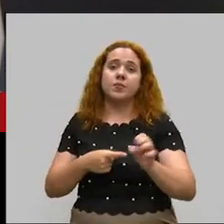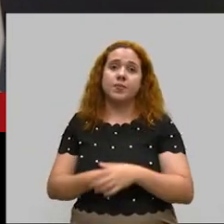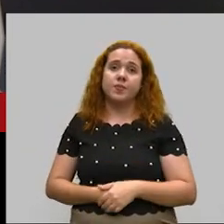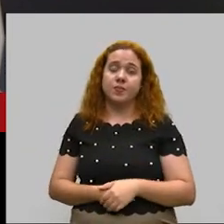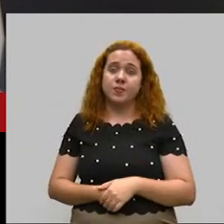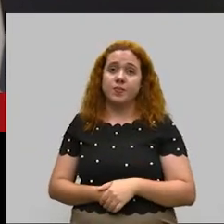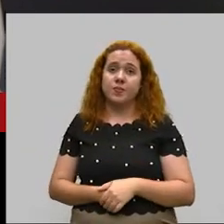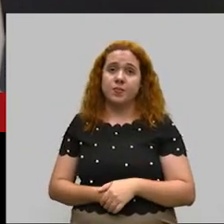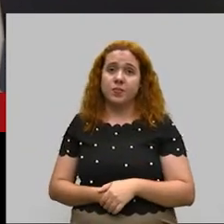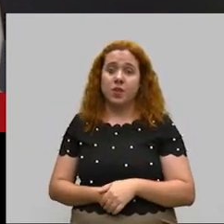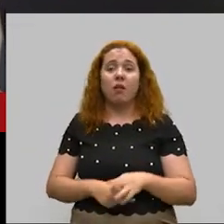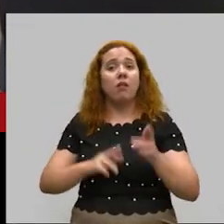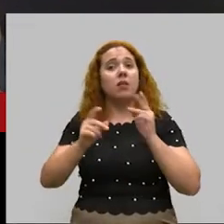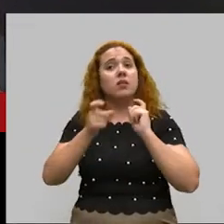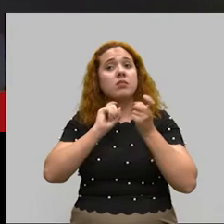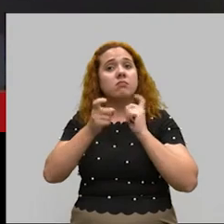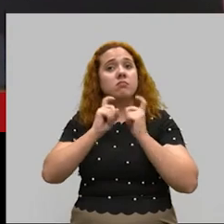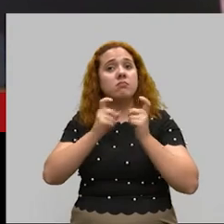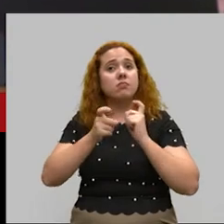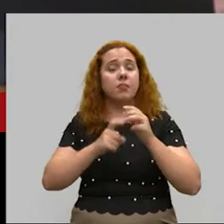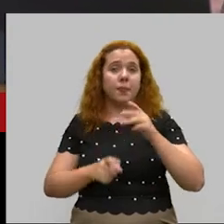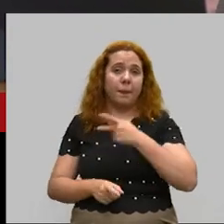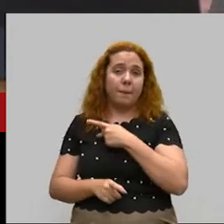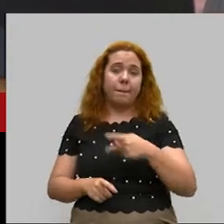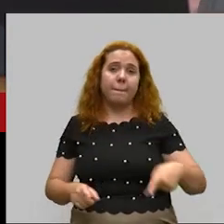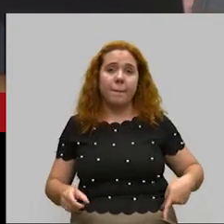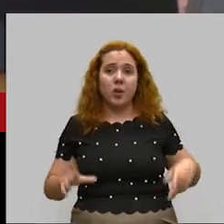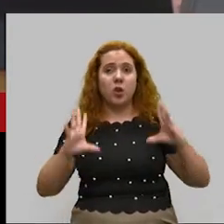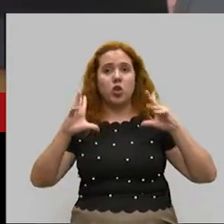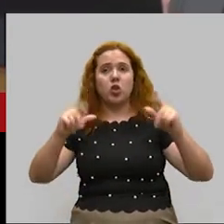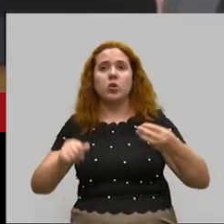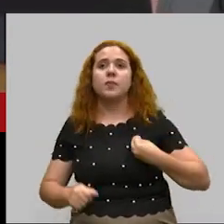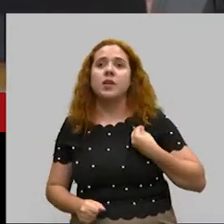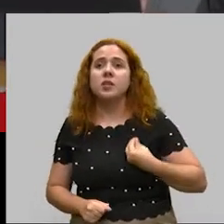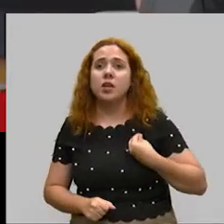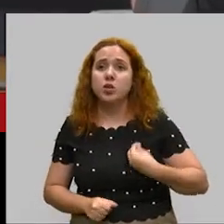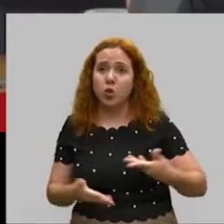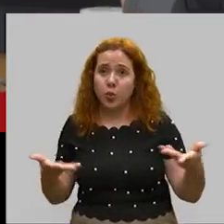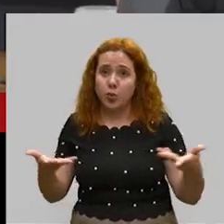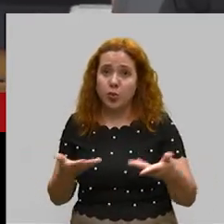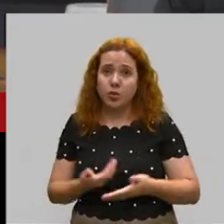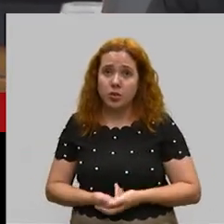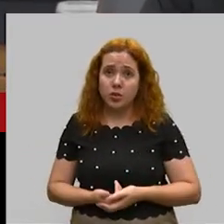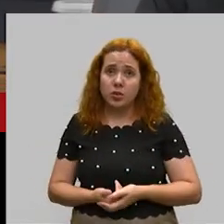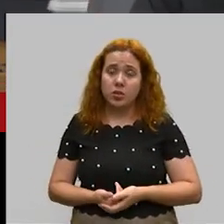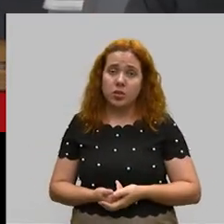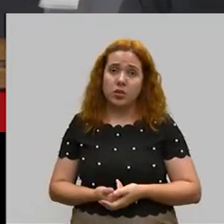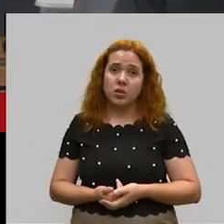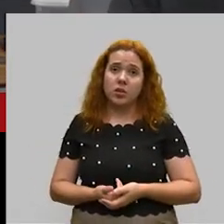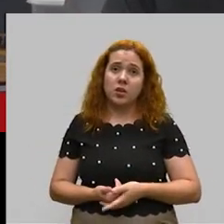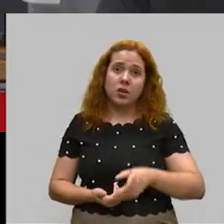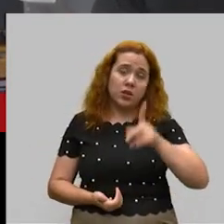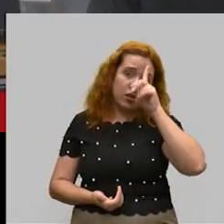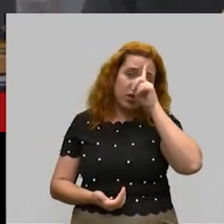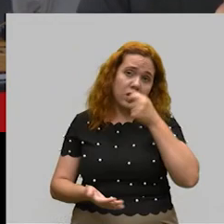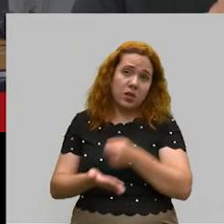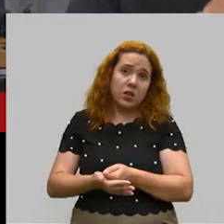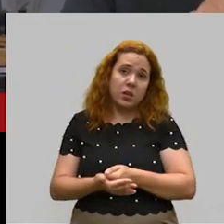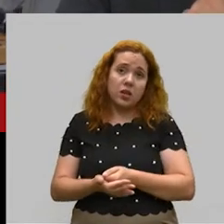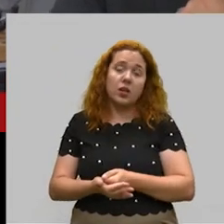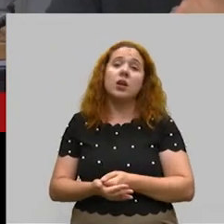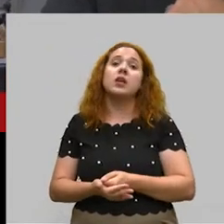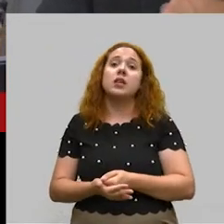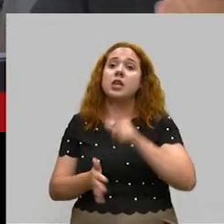finalidade da reunião a presidência agradece a presença de todas as pessoas que participaram determina a lavratura da ata